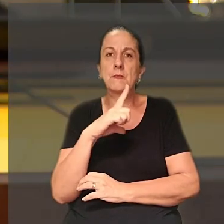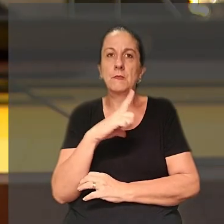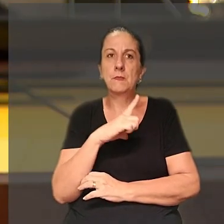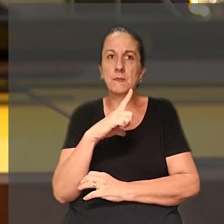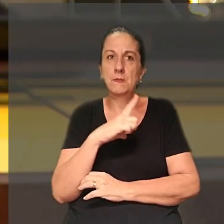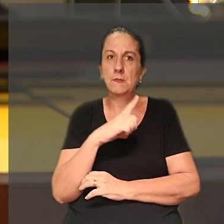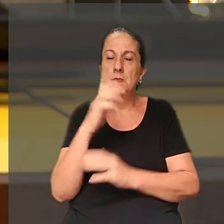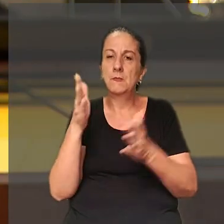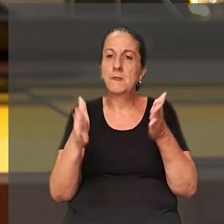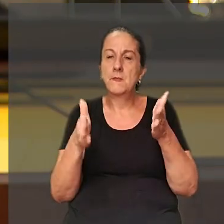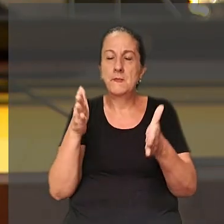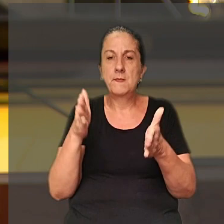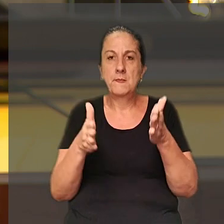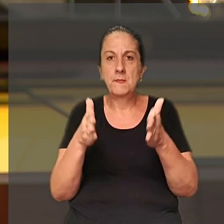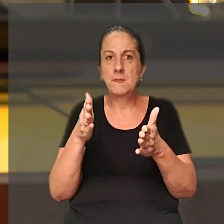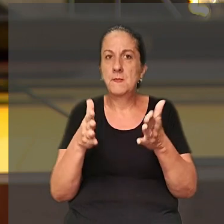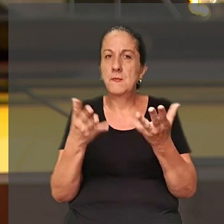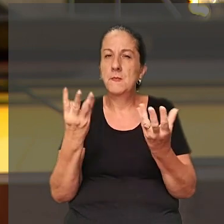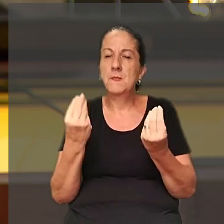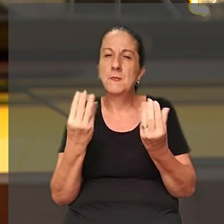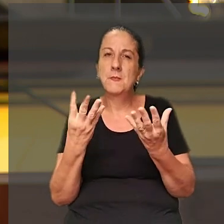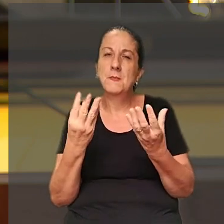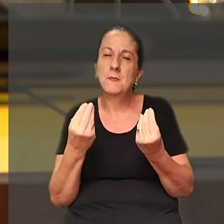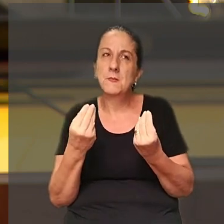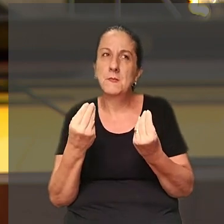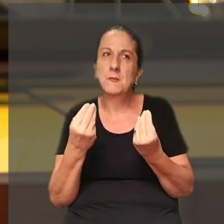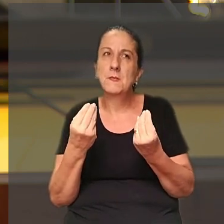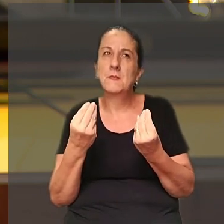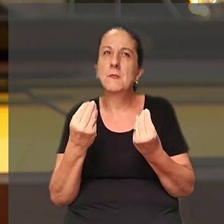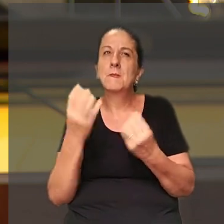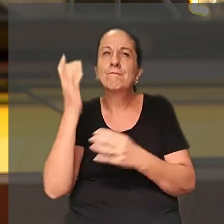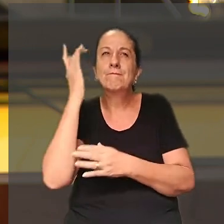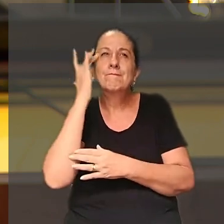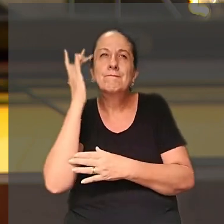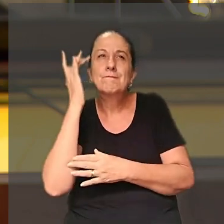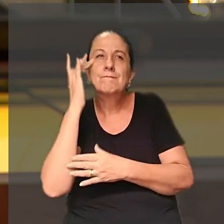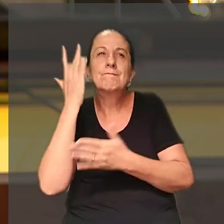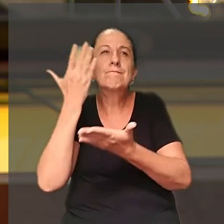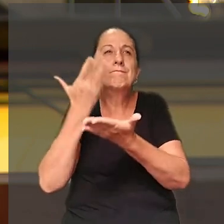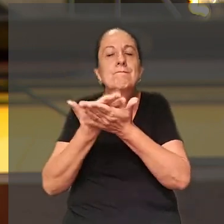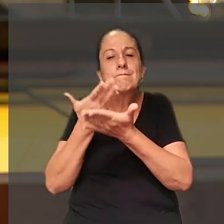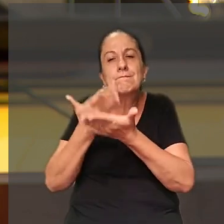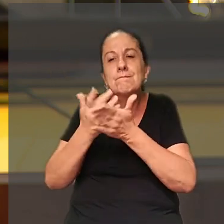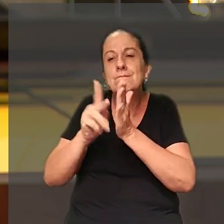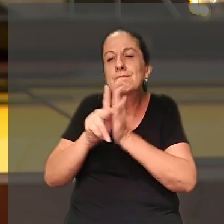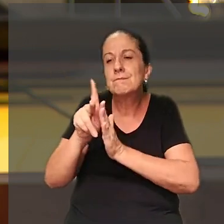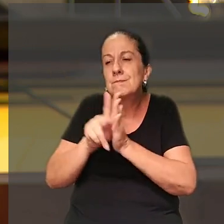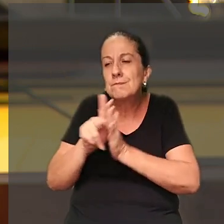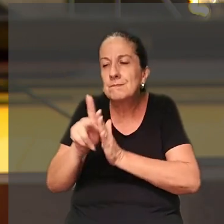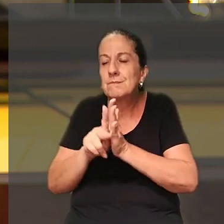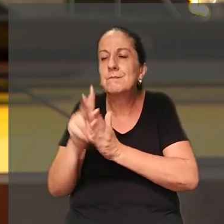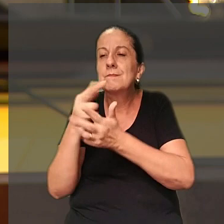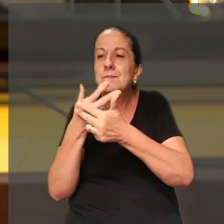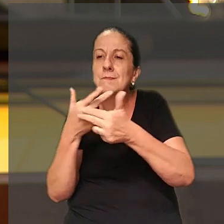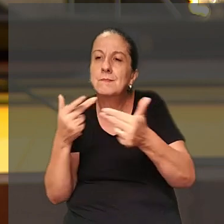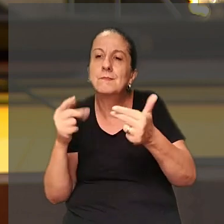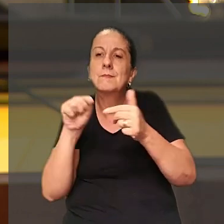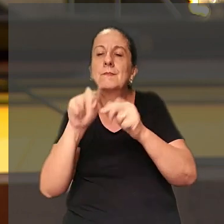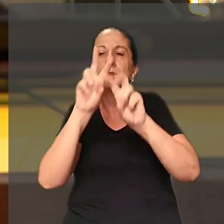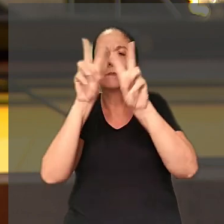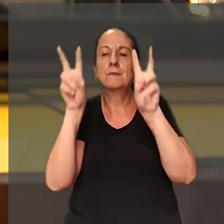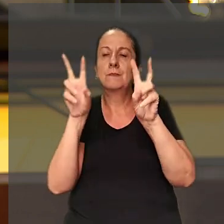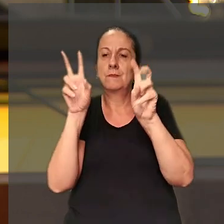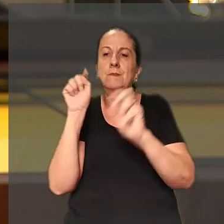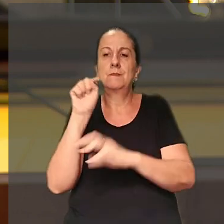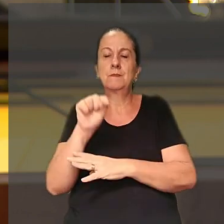teve um período de muita maturação, de muitos estudos, fazemos ciclos de estudos sobre aquilo,